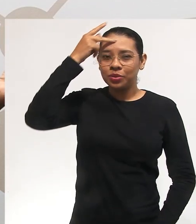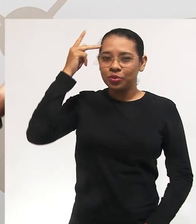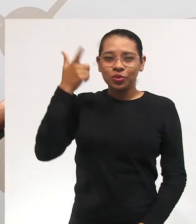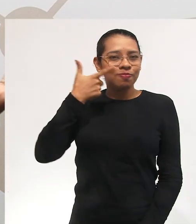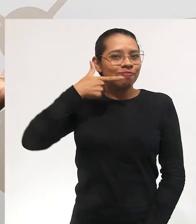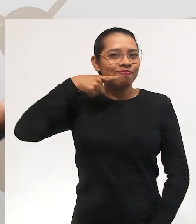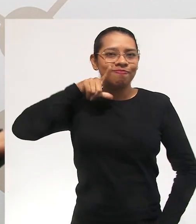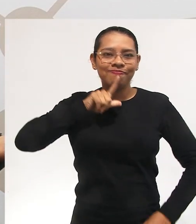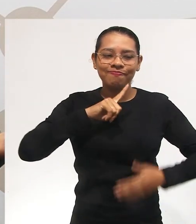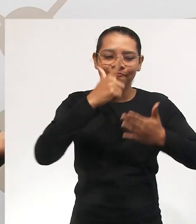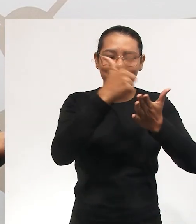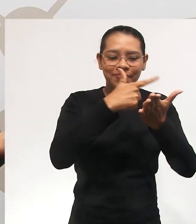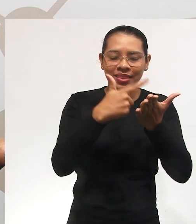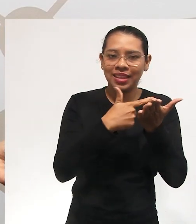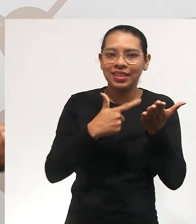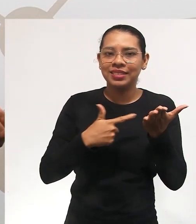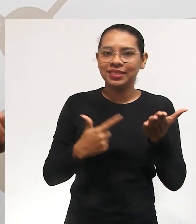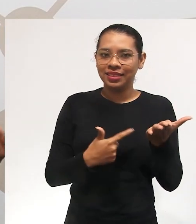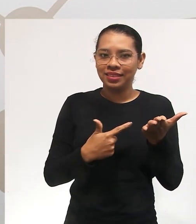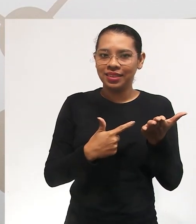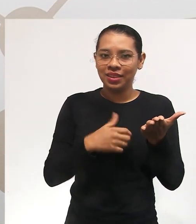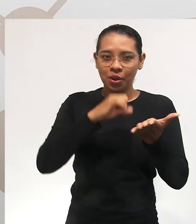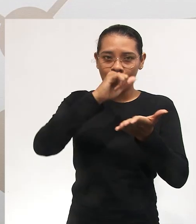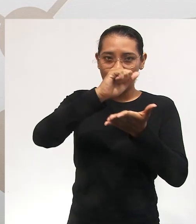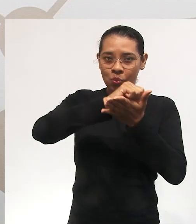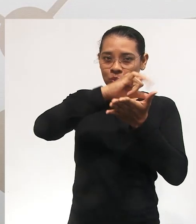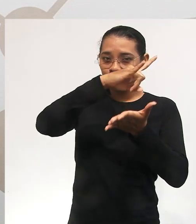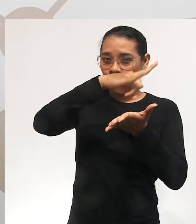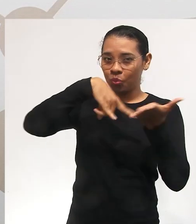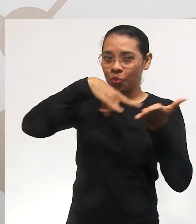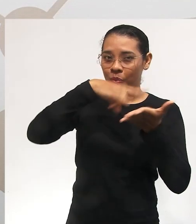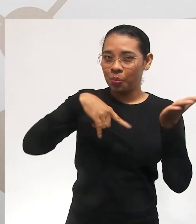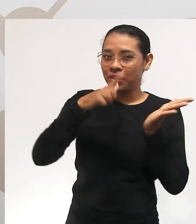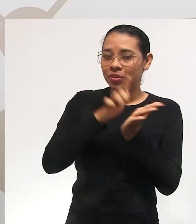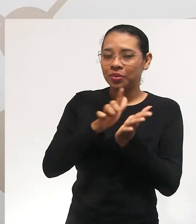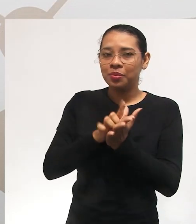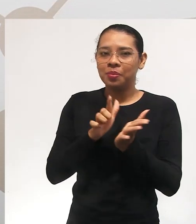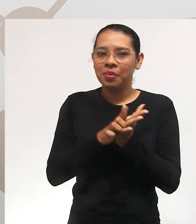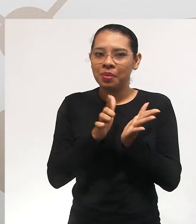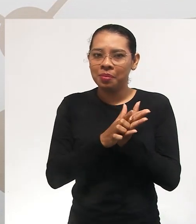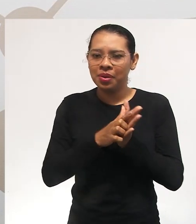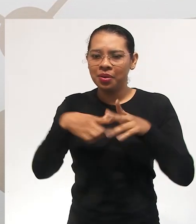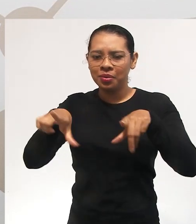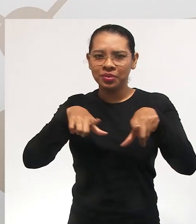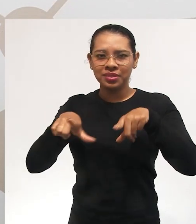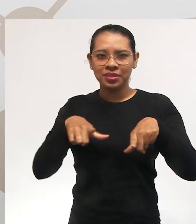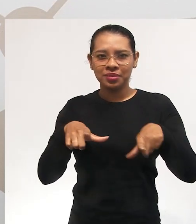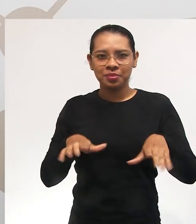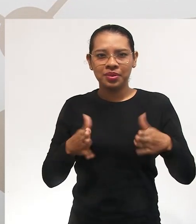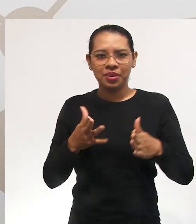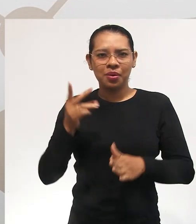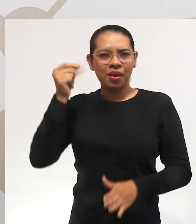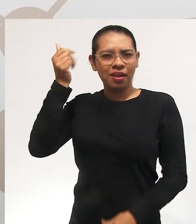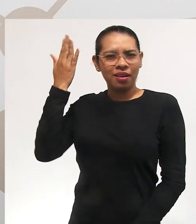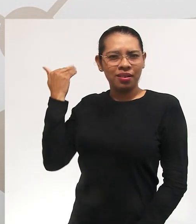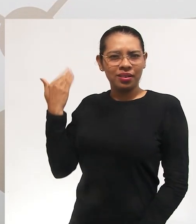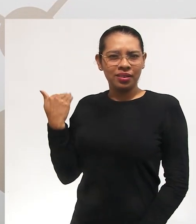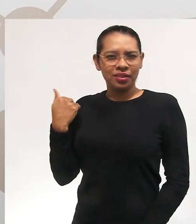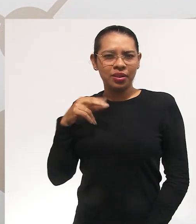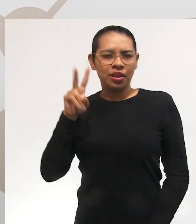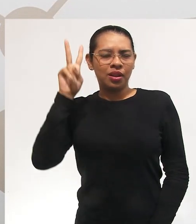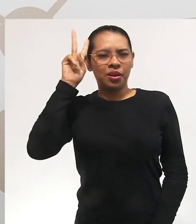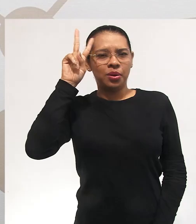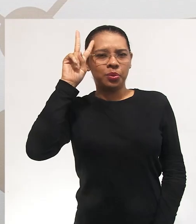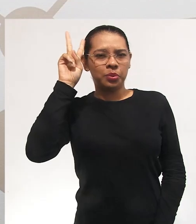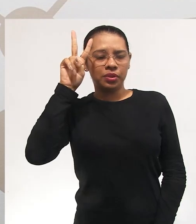o formulário de emprego, é uma conversa nova e uma conversa velha. Eu lembro quando começou a